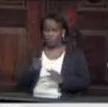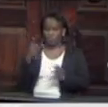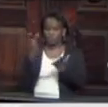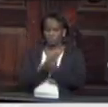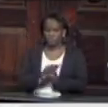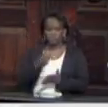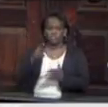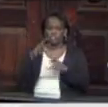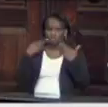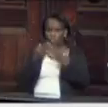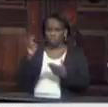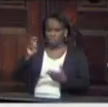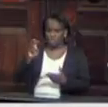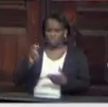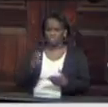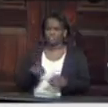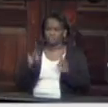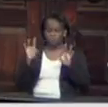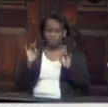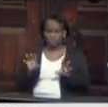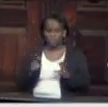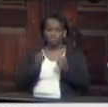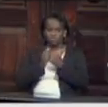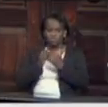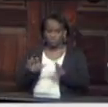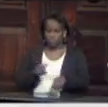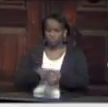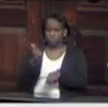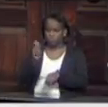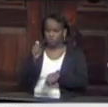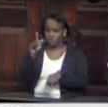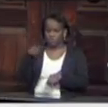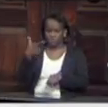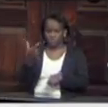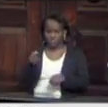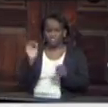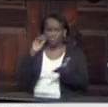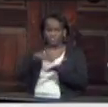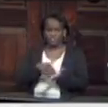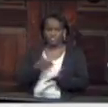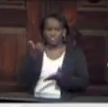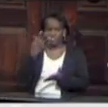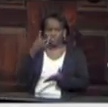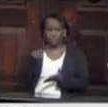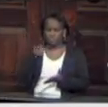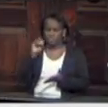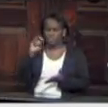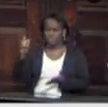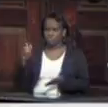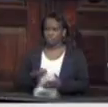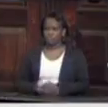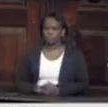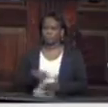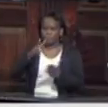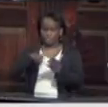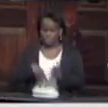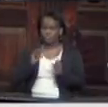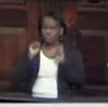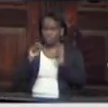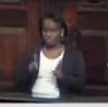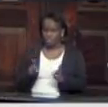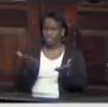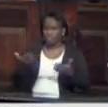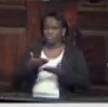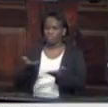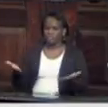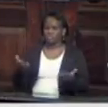5ª sessão extraordinária, que iniciada às 11h20, encerrou-se às 14h05. Lida e aprovada a ata,